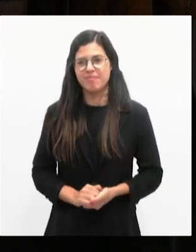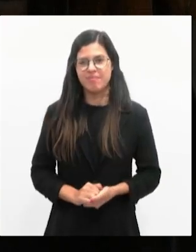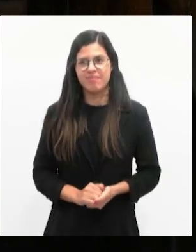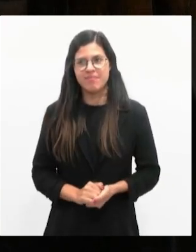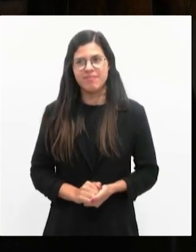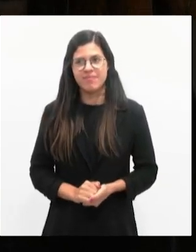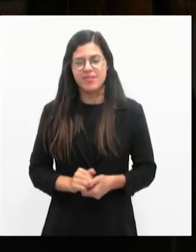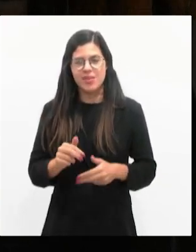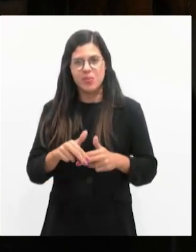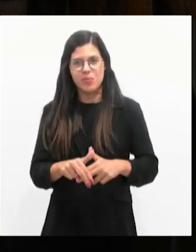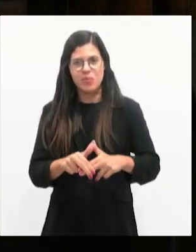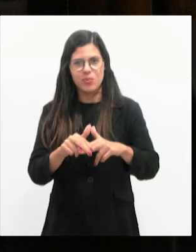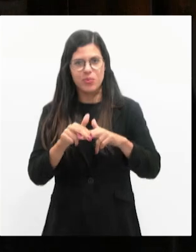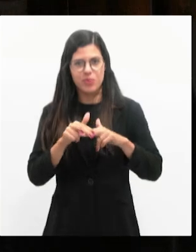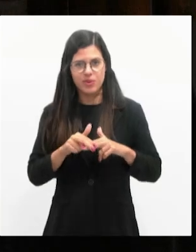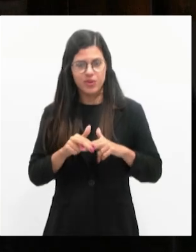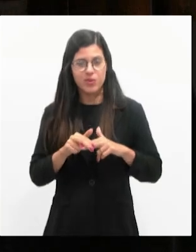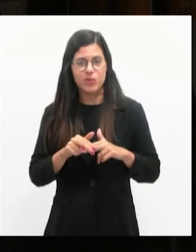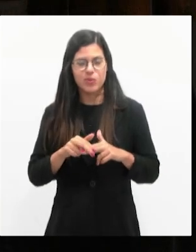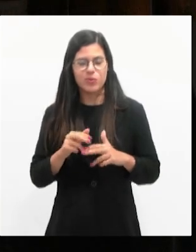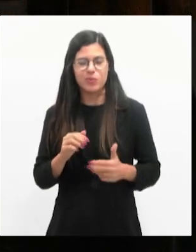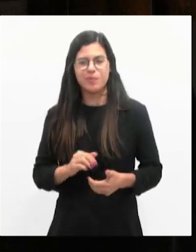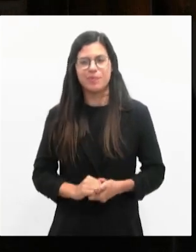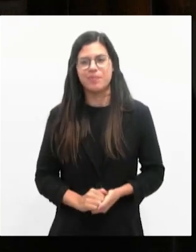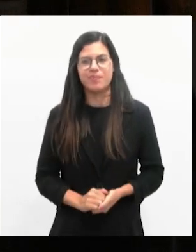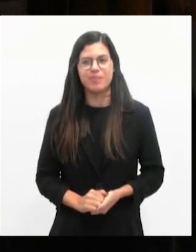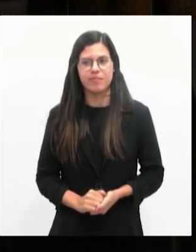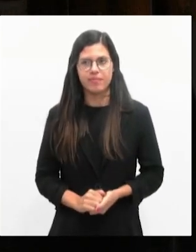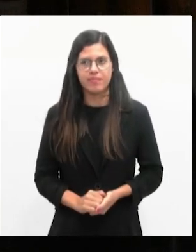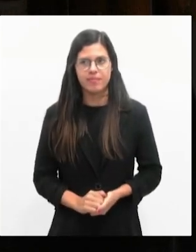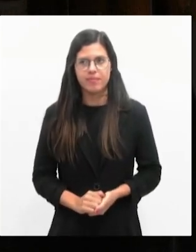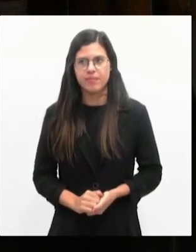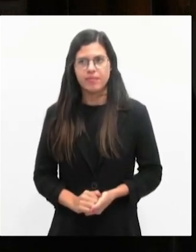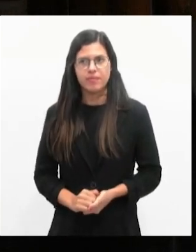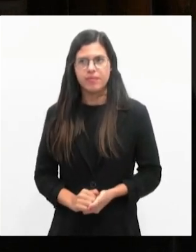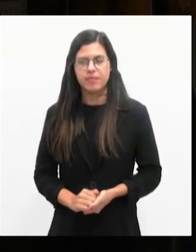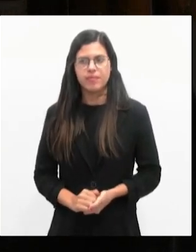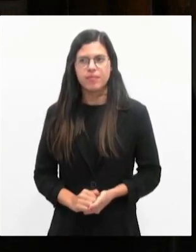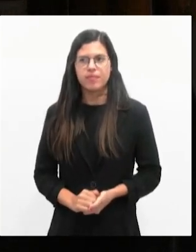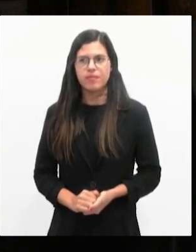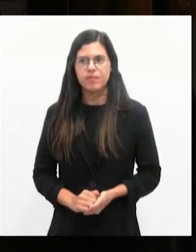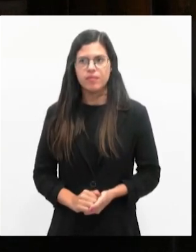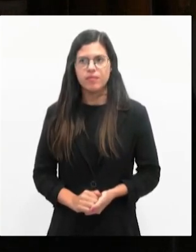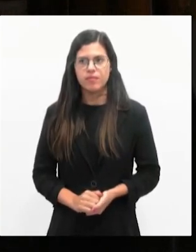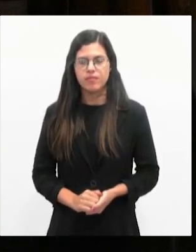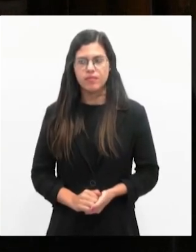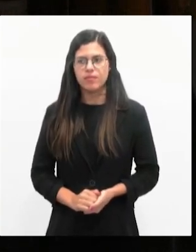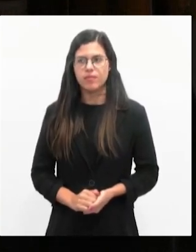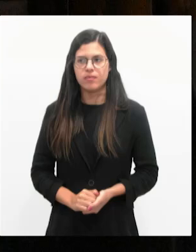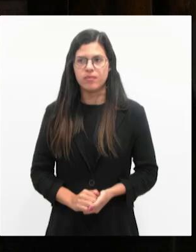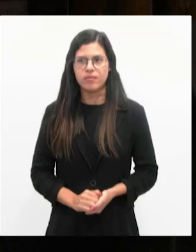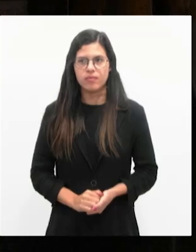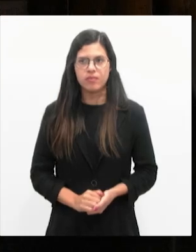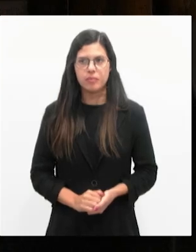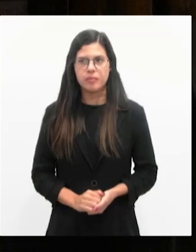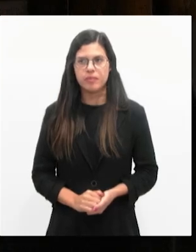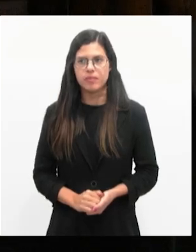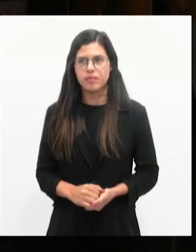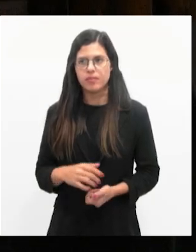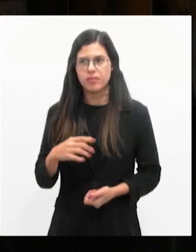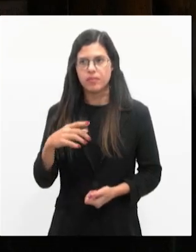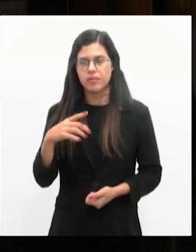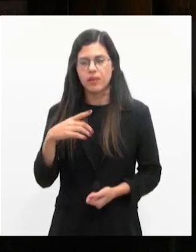Por isso, tem uma máxima que diz: se eu fosse